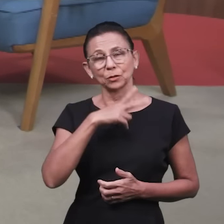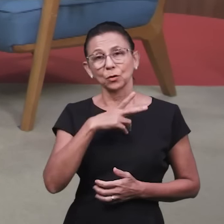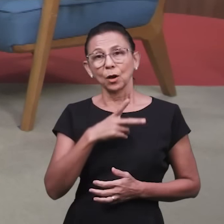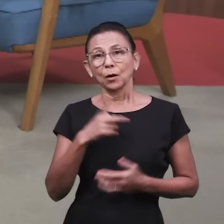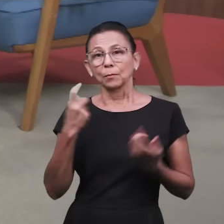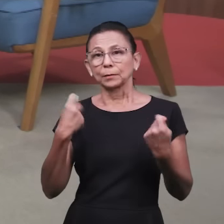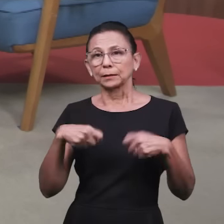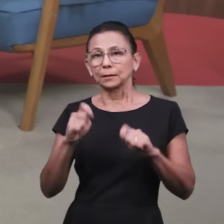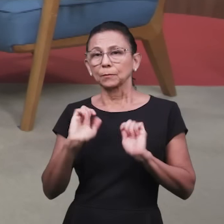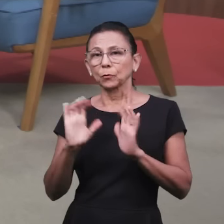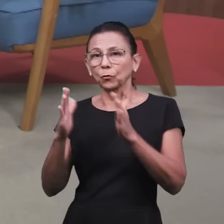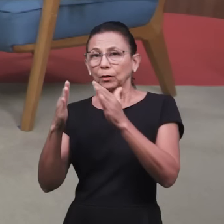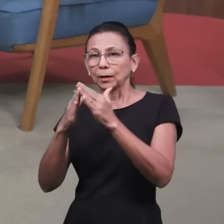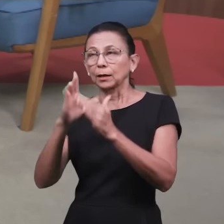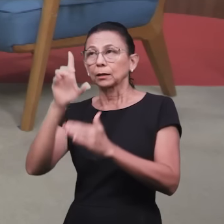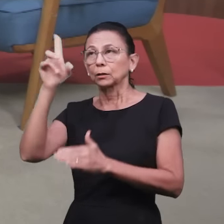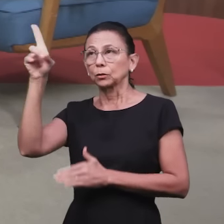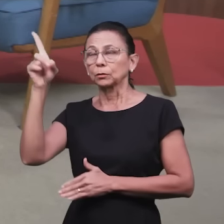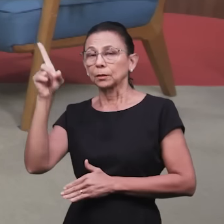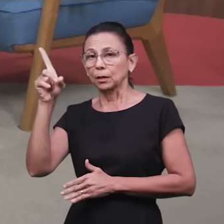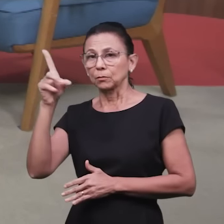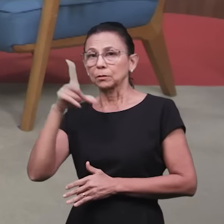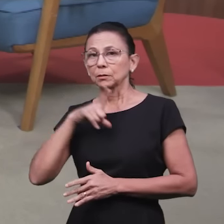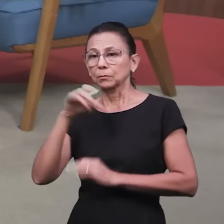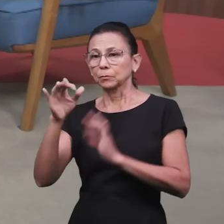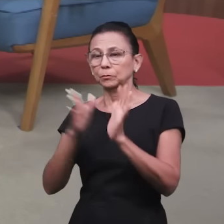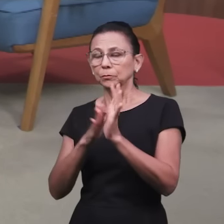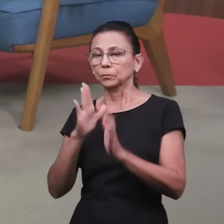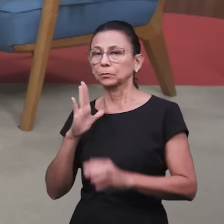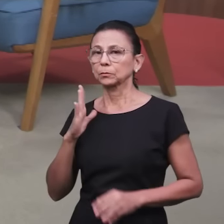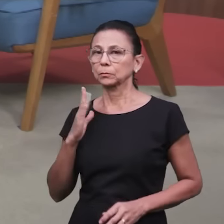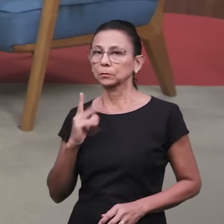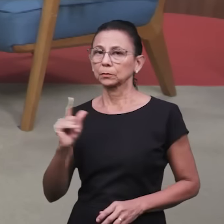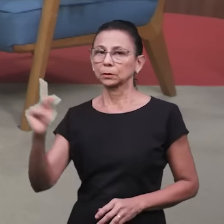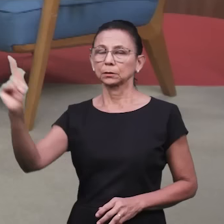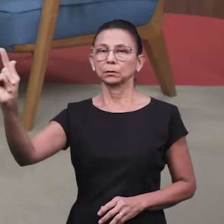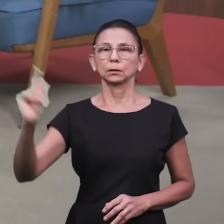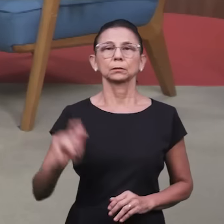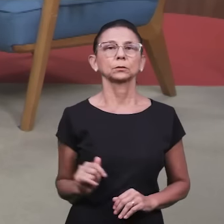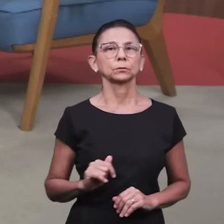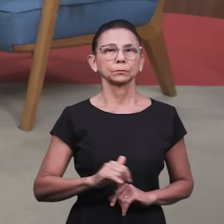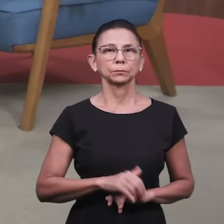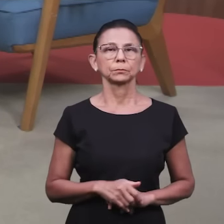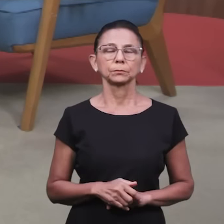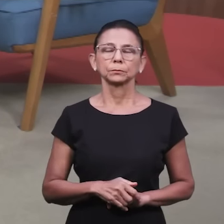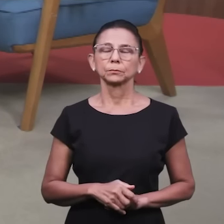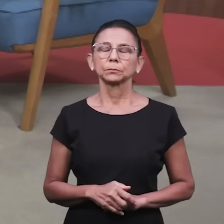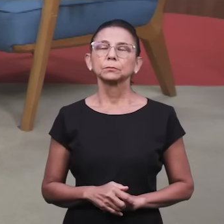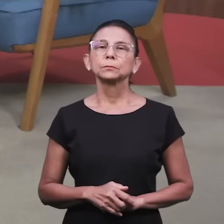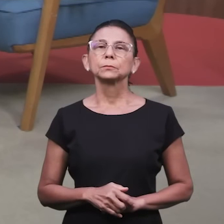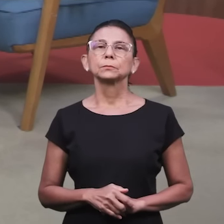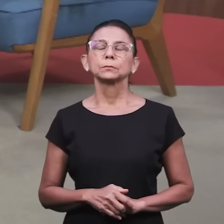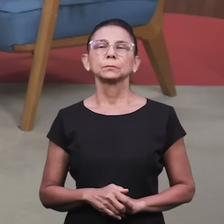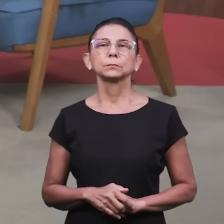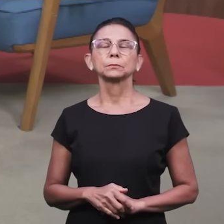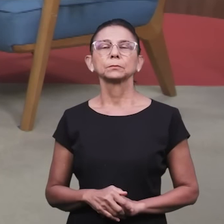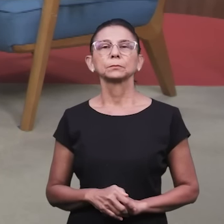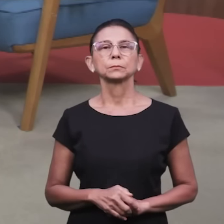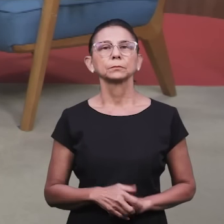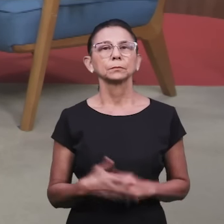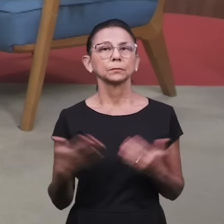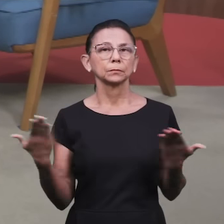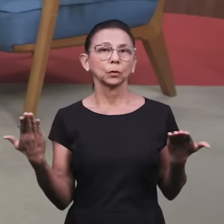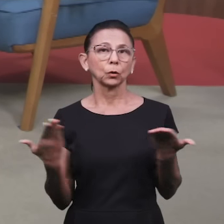Eu pergunto, estamos vivendo o evangelho no todo? Não. De forma alguma. Mas, infelizmente, é uma realidade